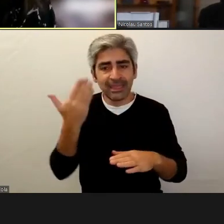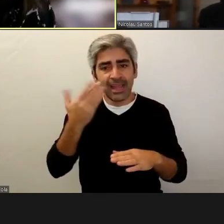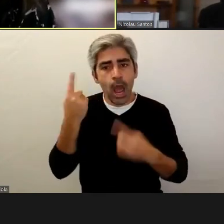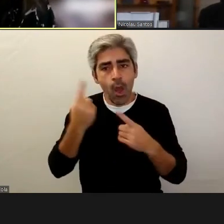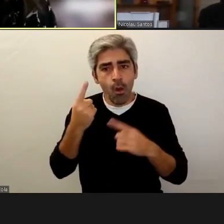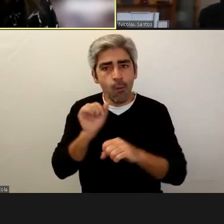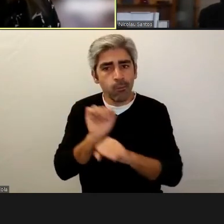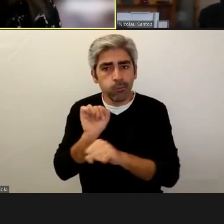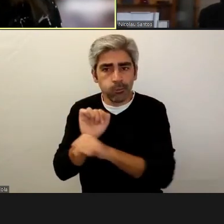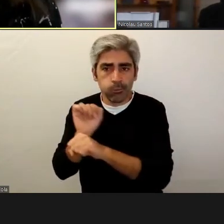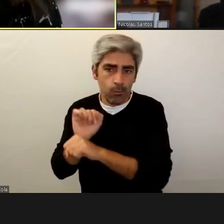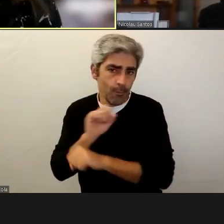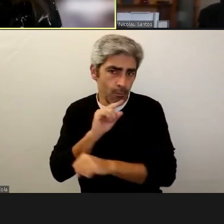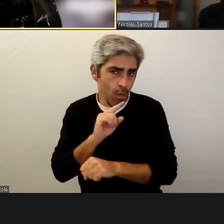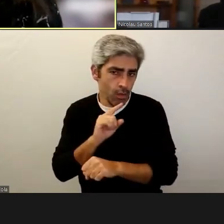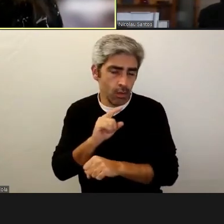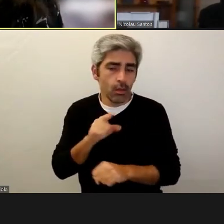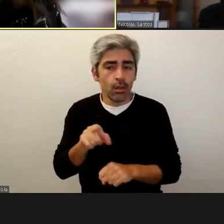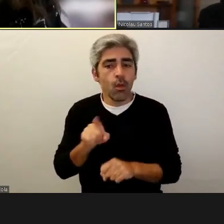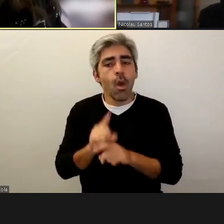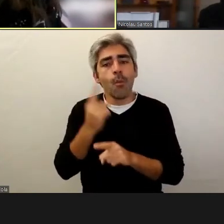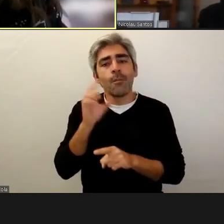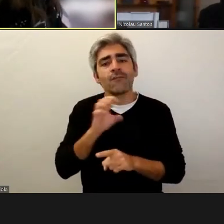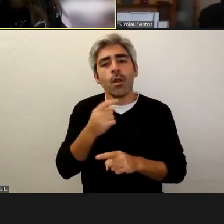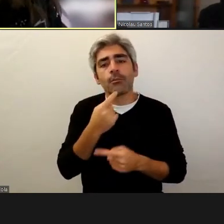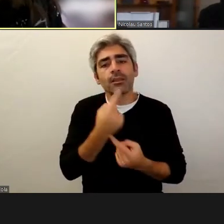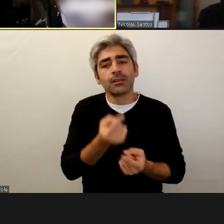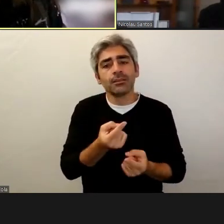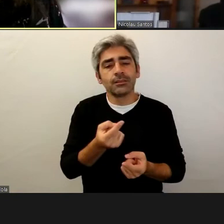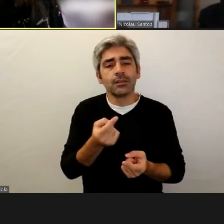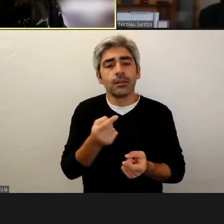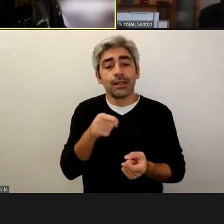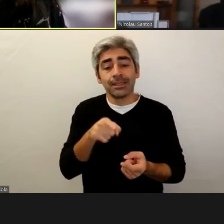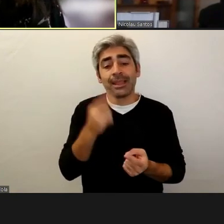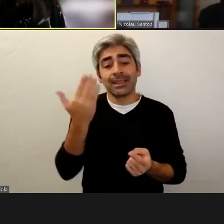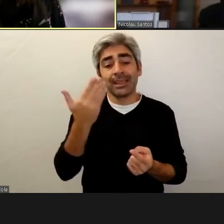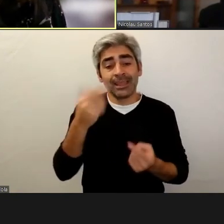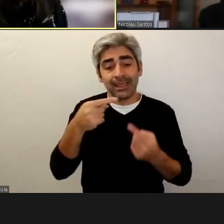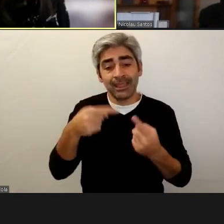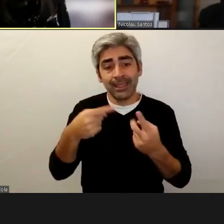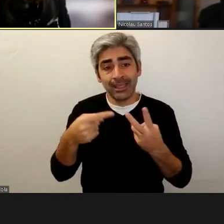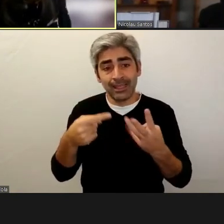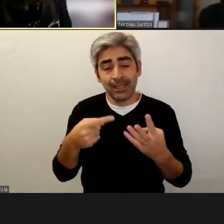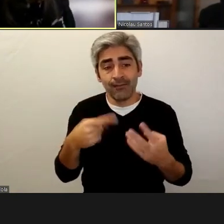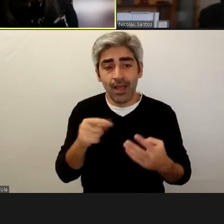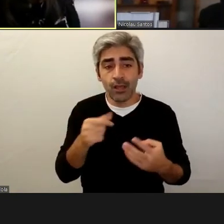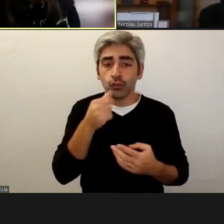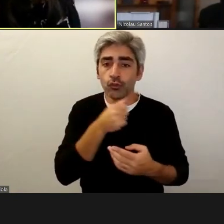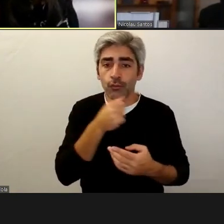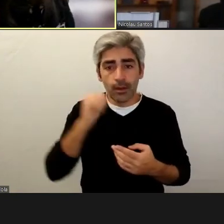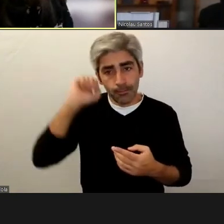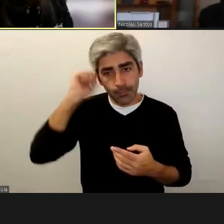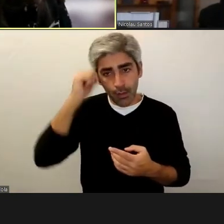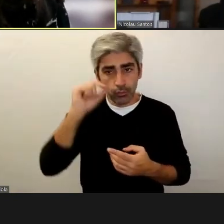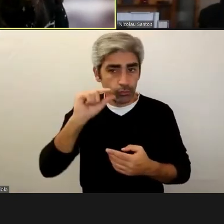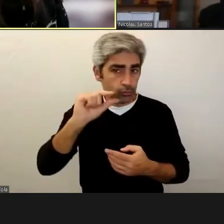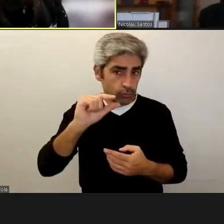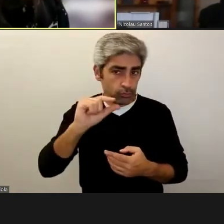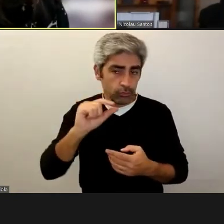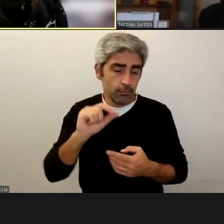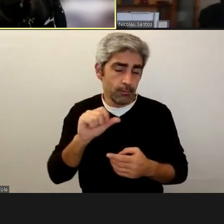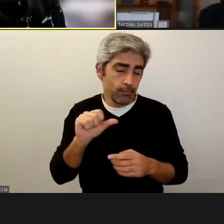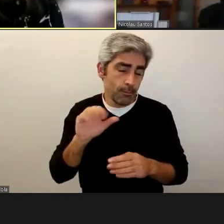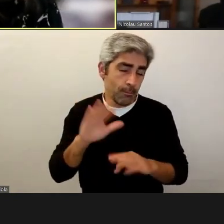esses direitos também está a dar uma indicação no fundo de que aqueles direitos vão sofrer uma afetação agravada